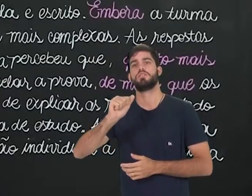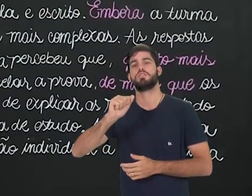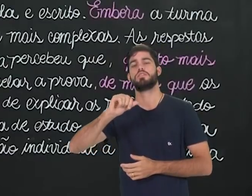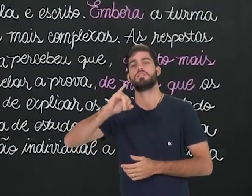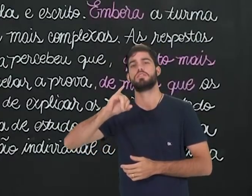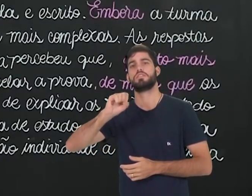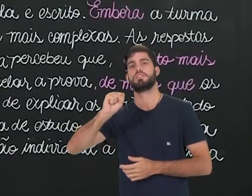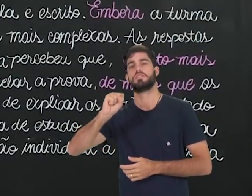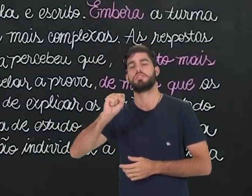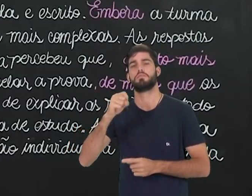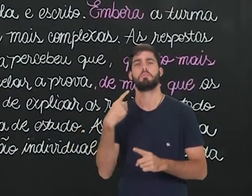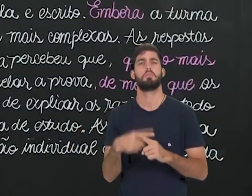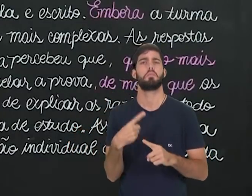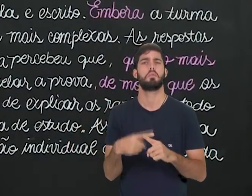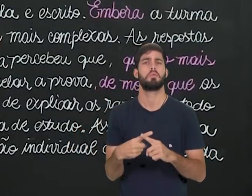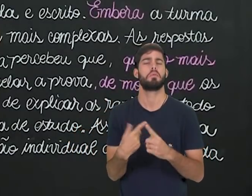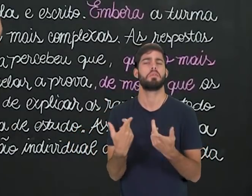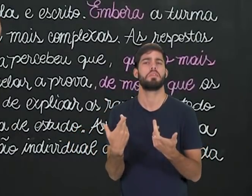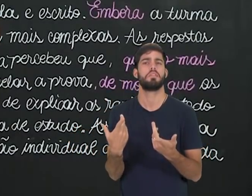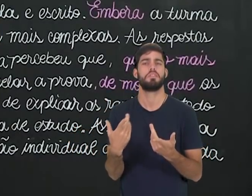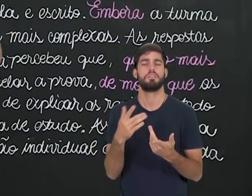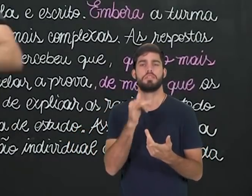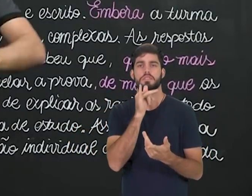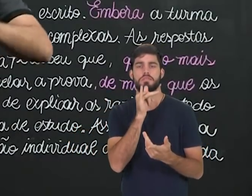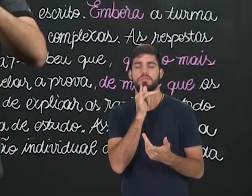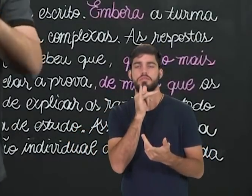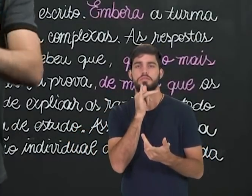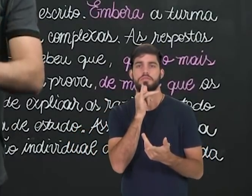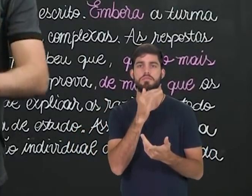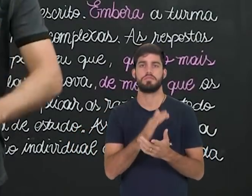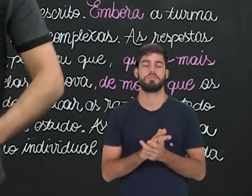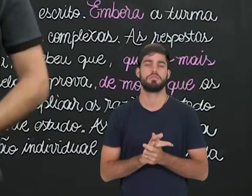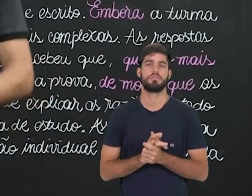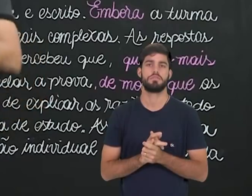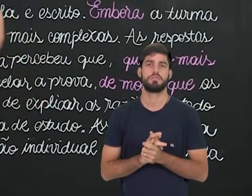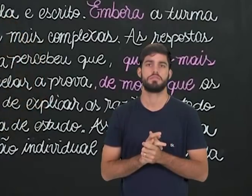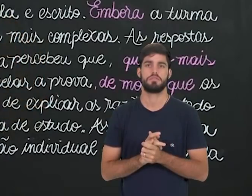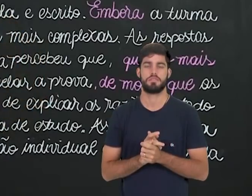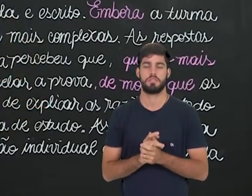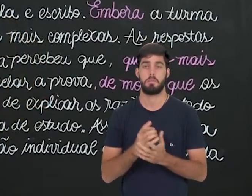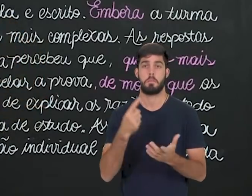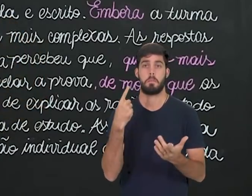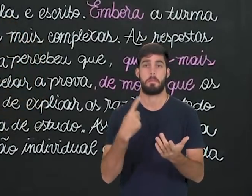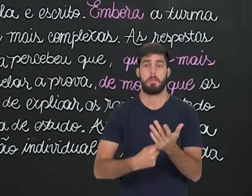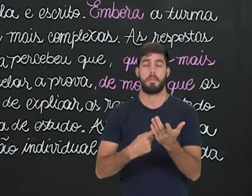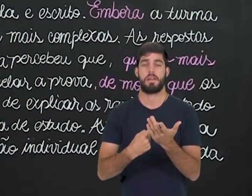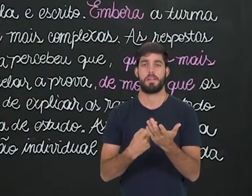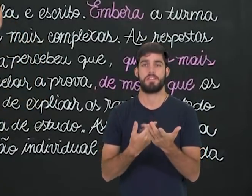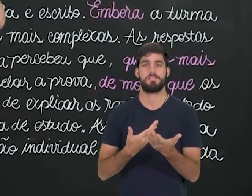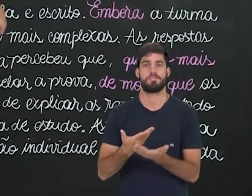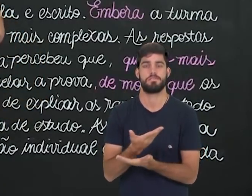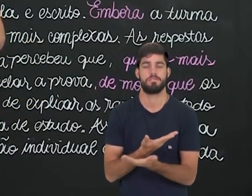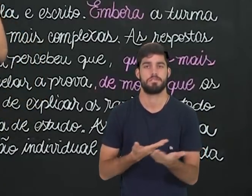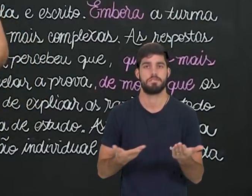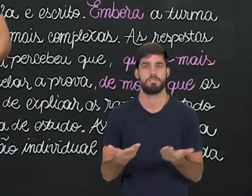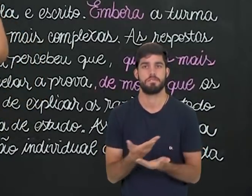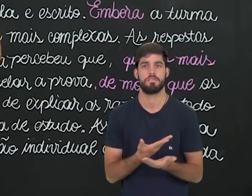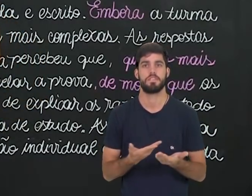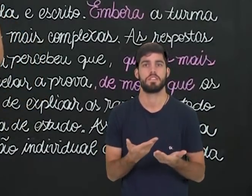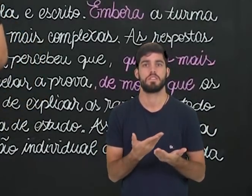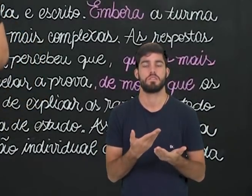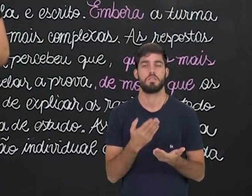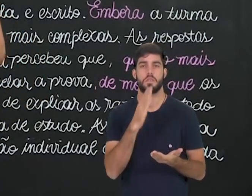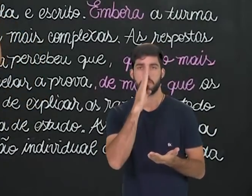elas indicam causa, ou seja, o conectivo, a conjunção que é utilizada para marcar a relação da subordinada com